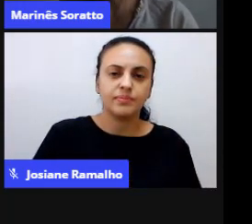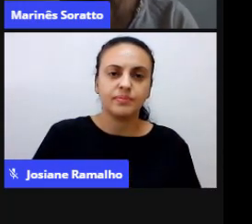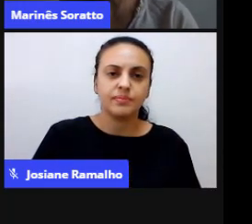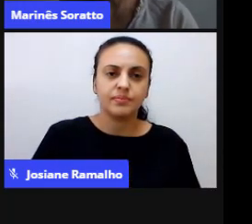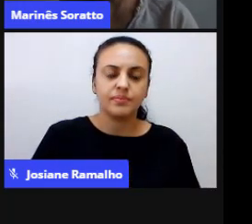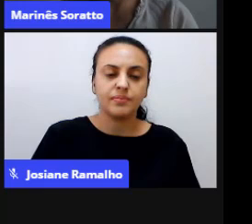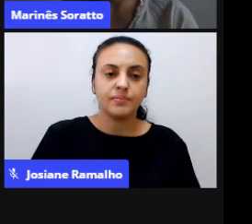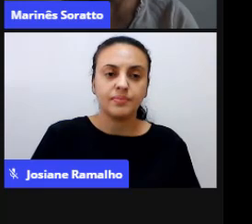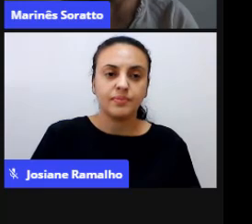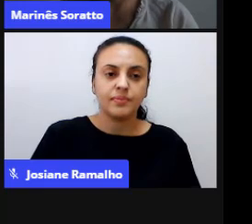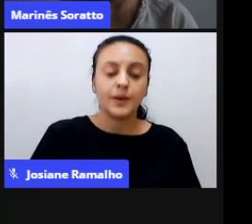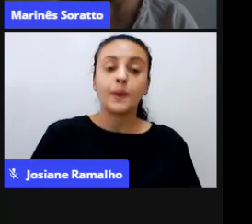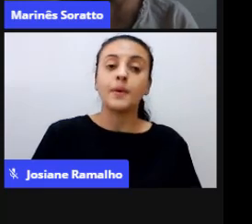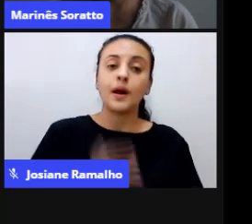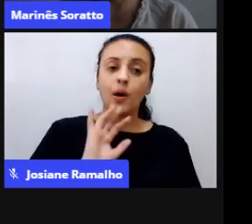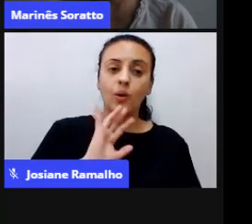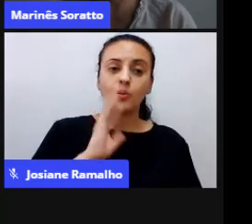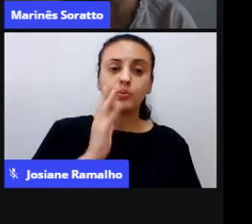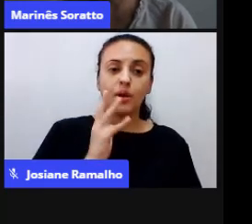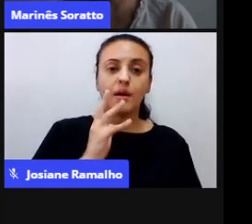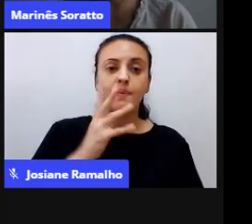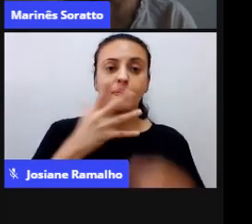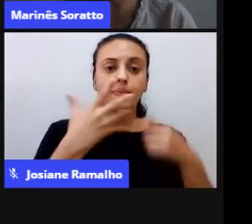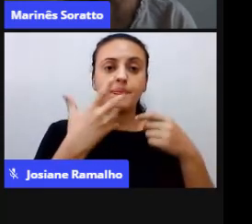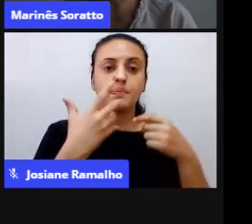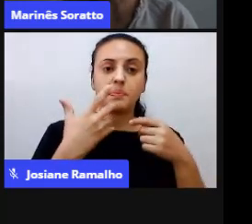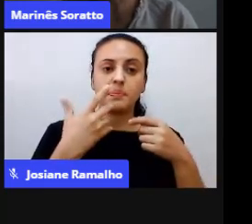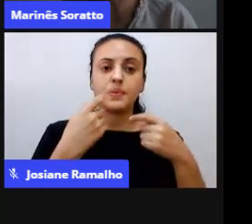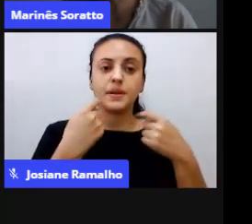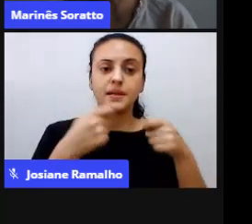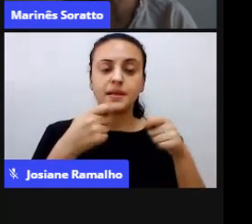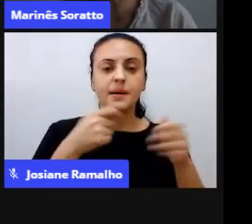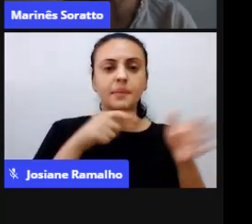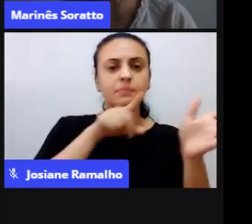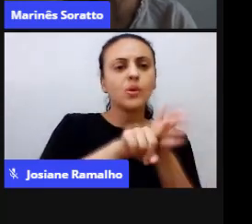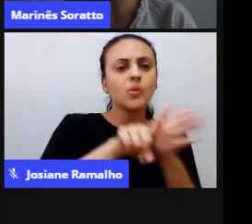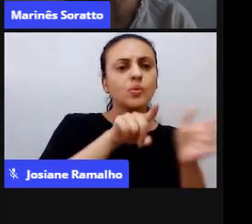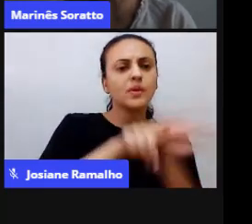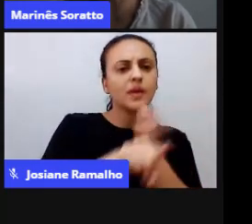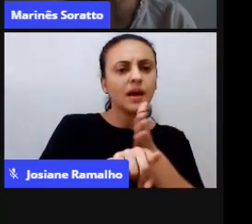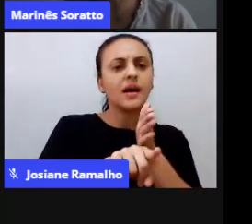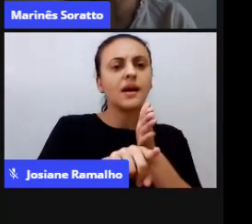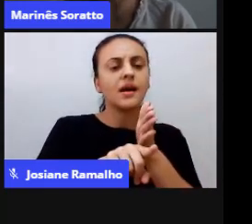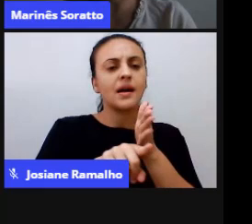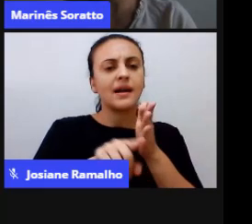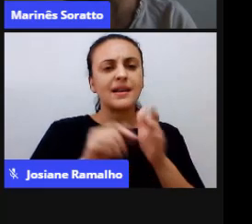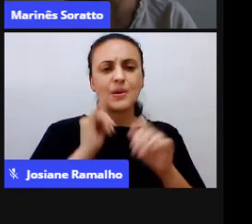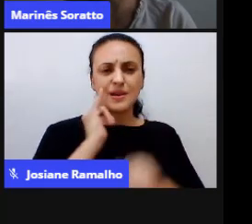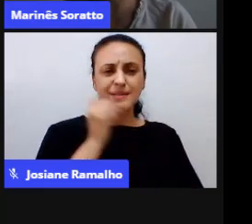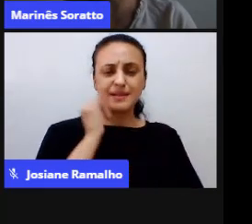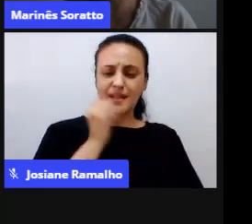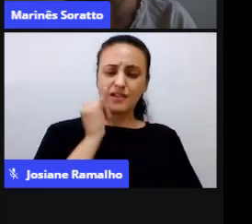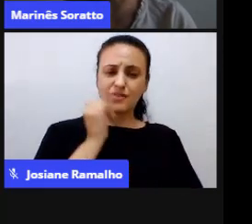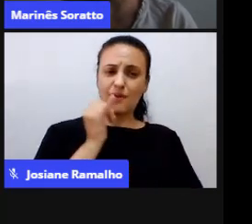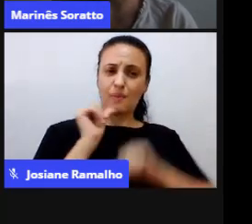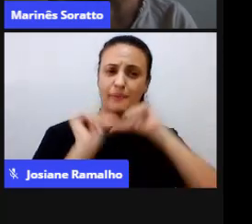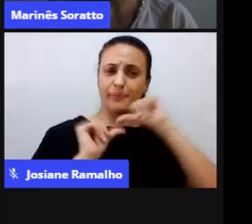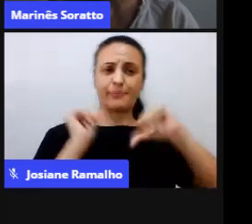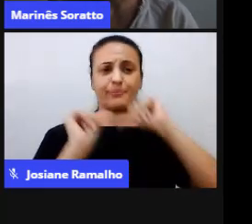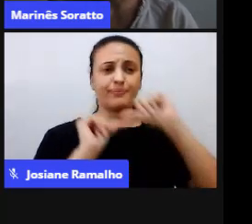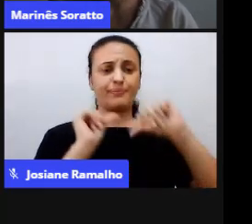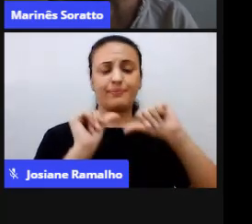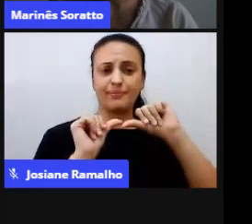Então, para que isso aconteça, né, nós precisamos questionar e desconstruir as narrativas ocidentais que ainda